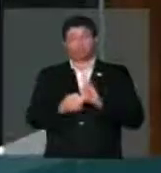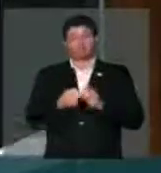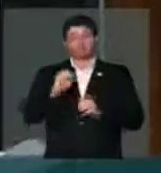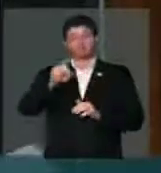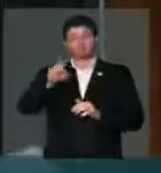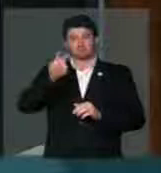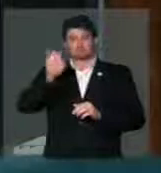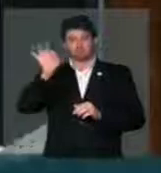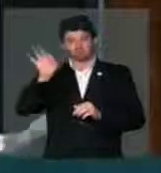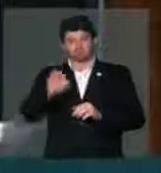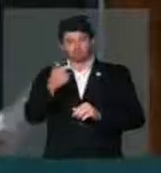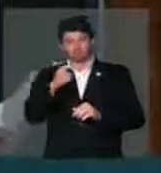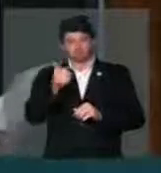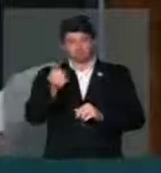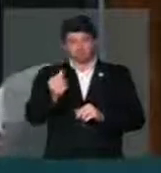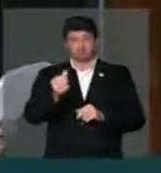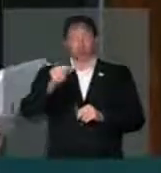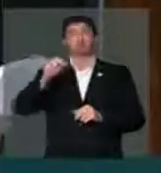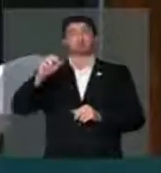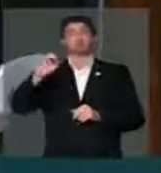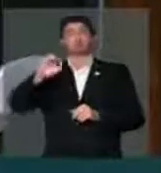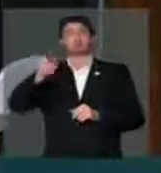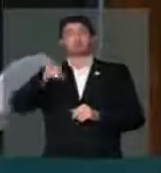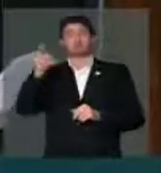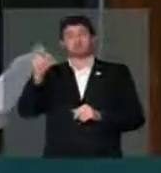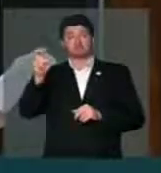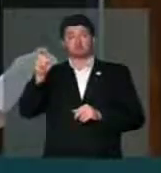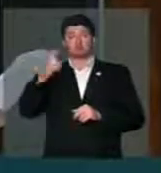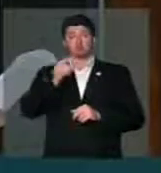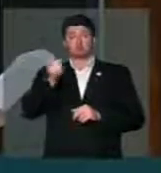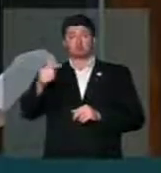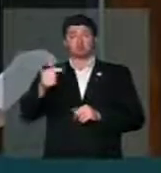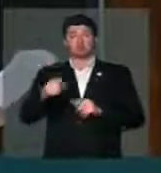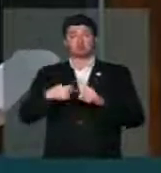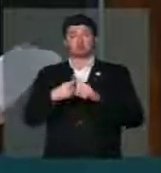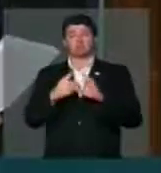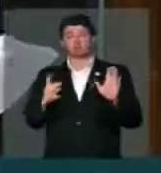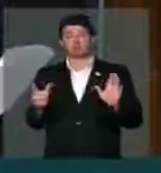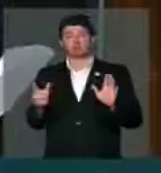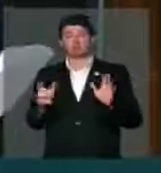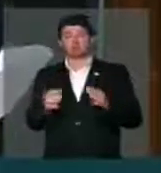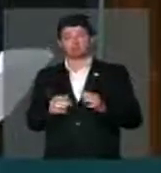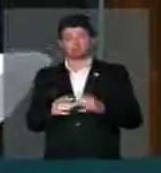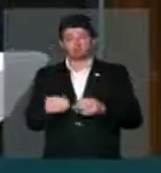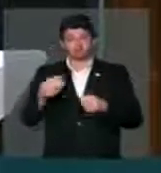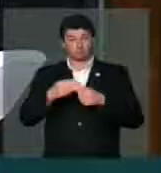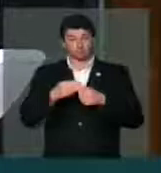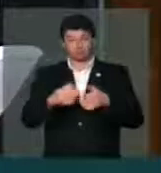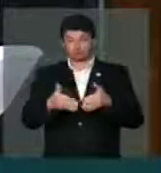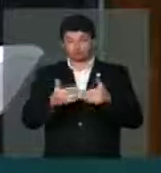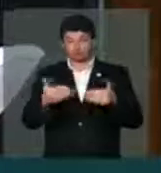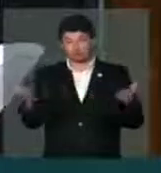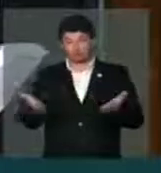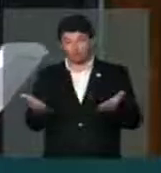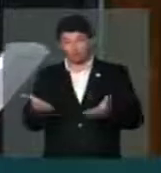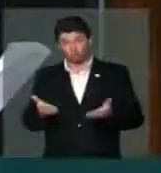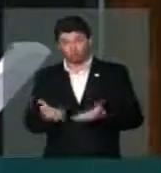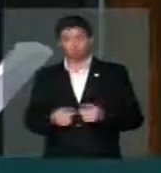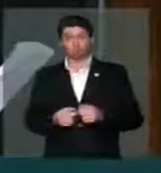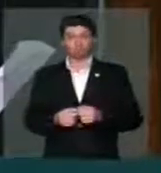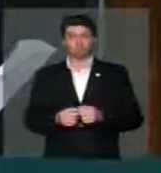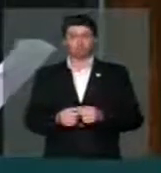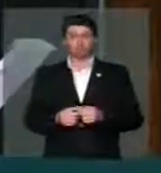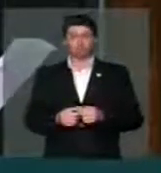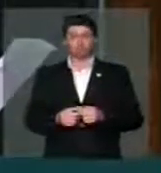0,5% em 2016, 0,5% em 2017. Os municípios clamam hoje, no nosso terceiro